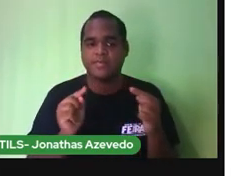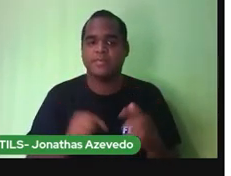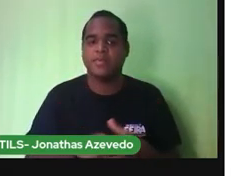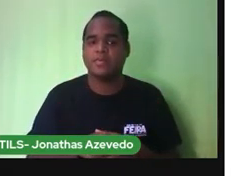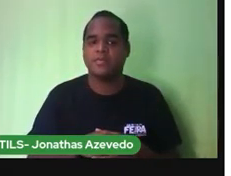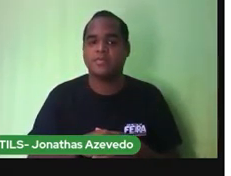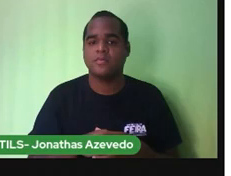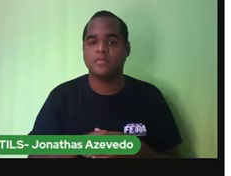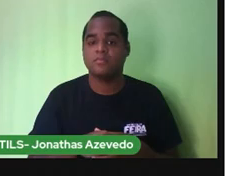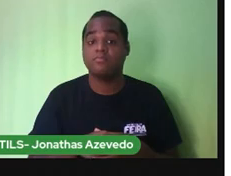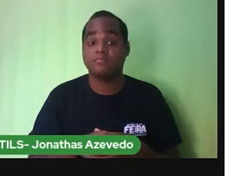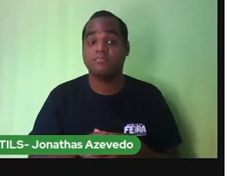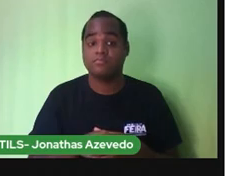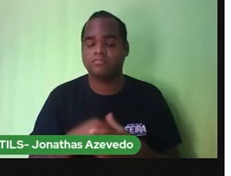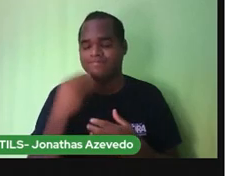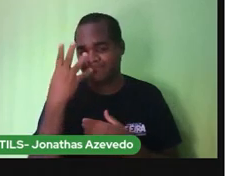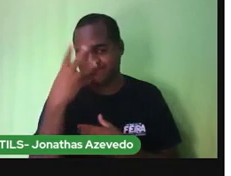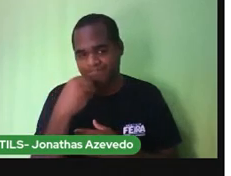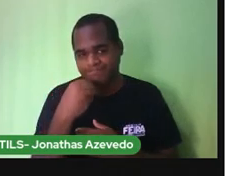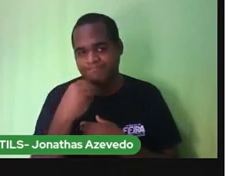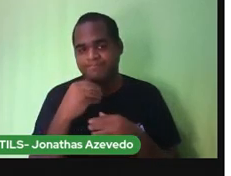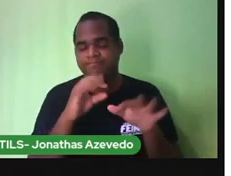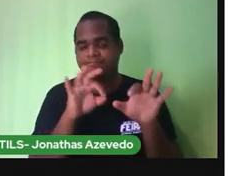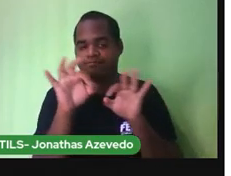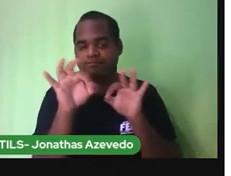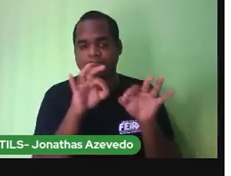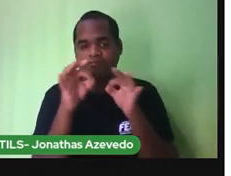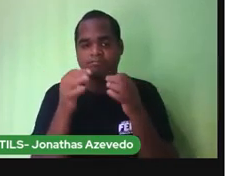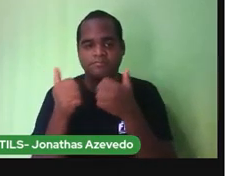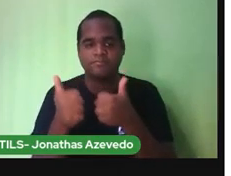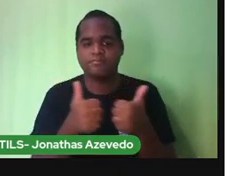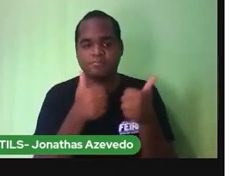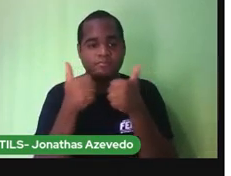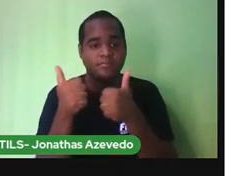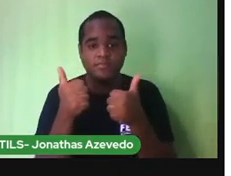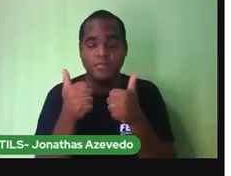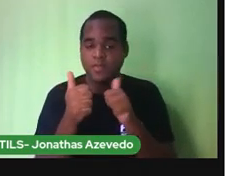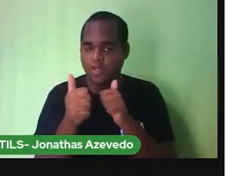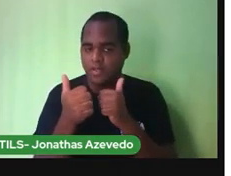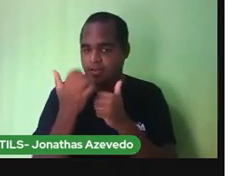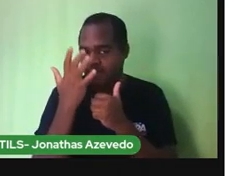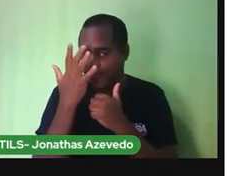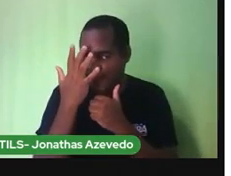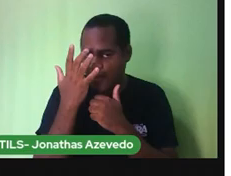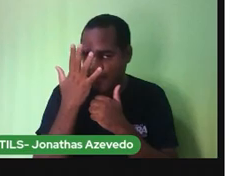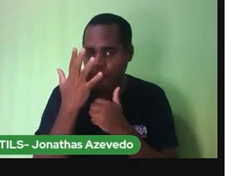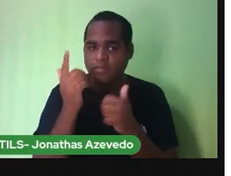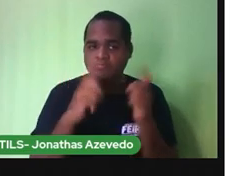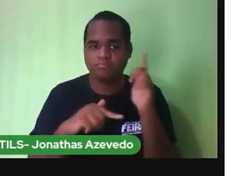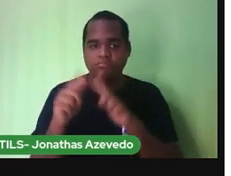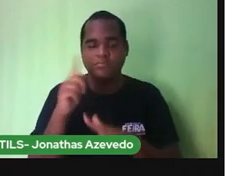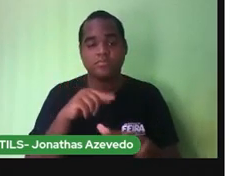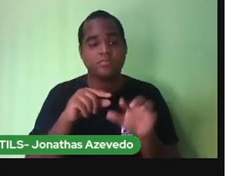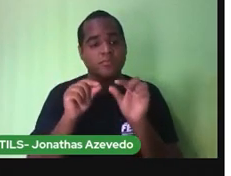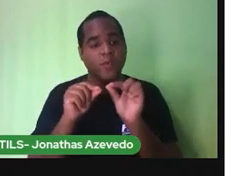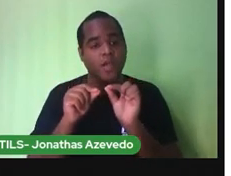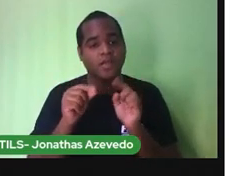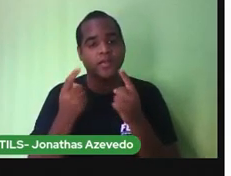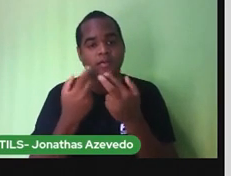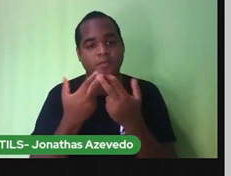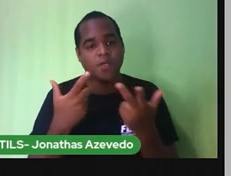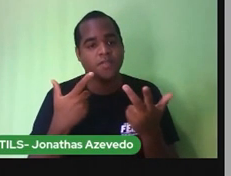mais organizar fácil de ler de identificar quando a gente já conhece o